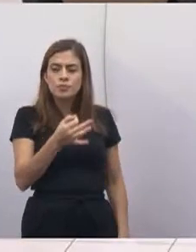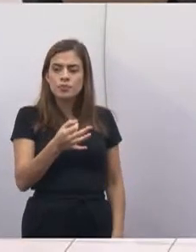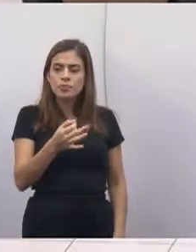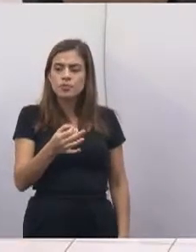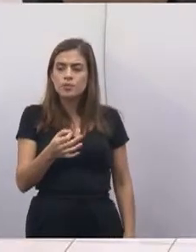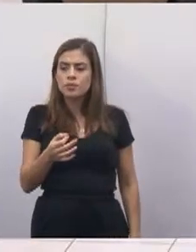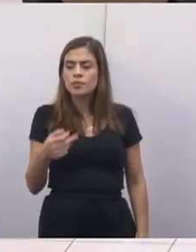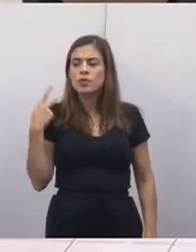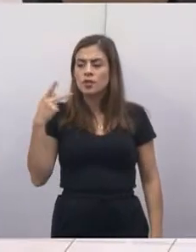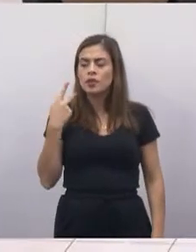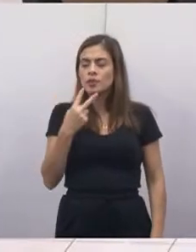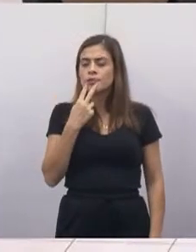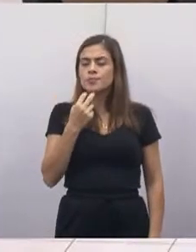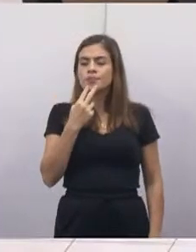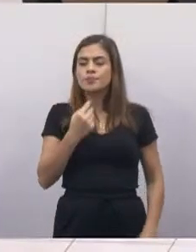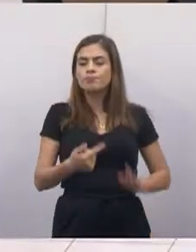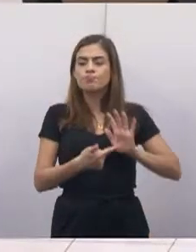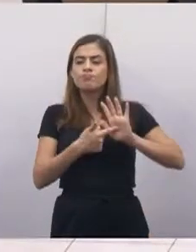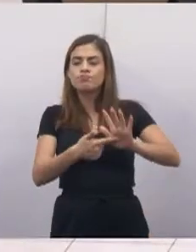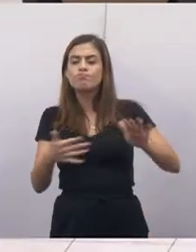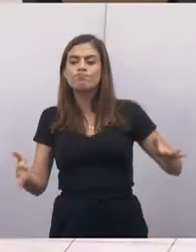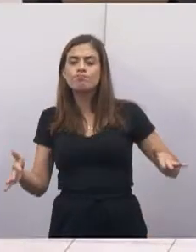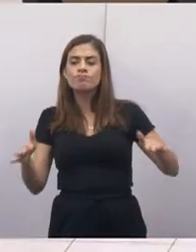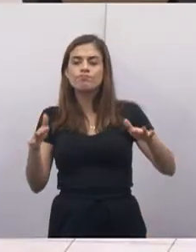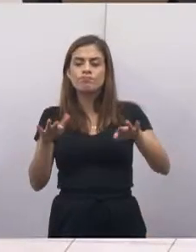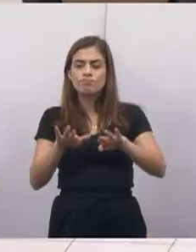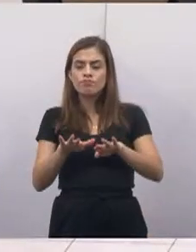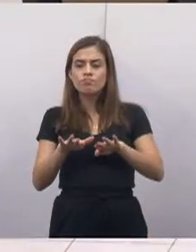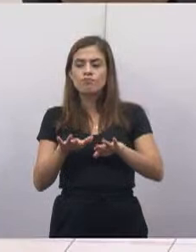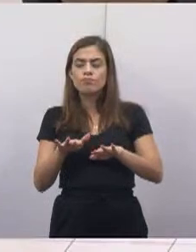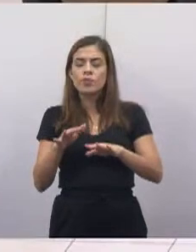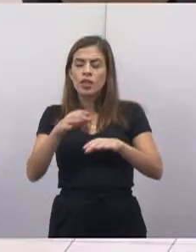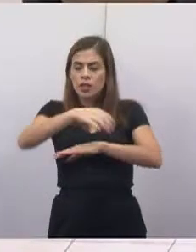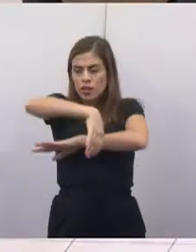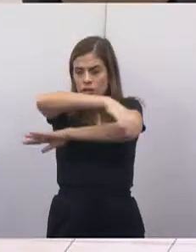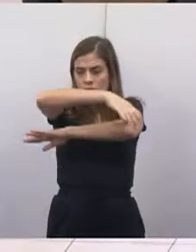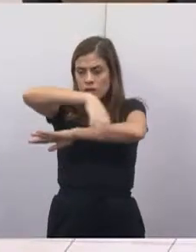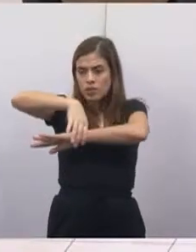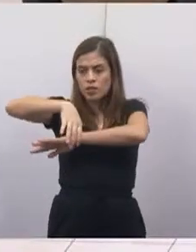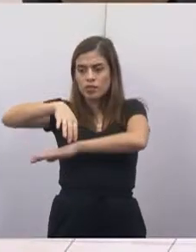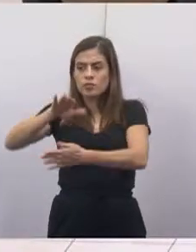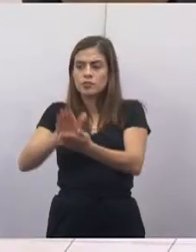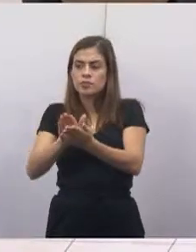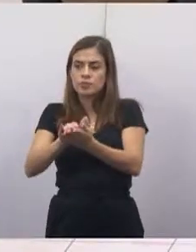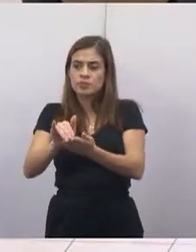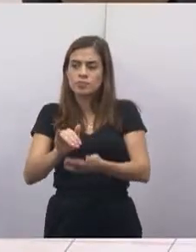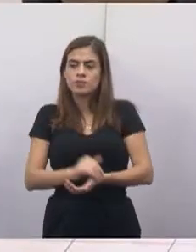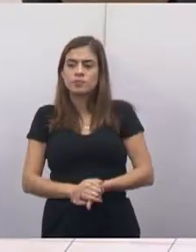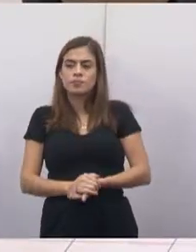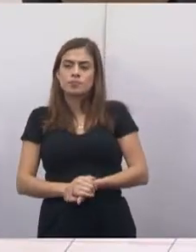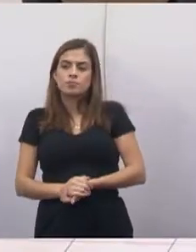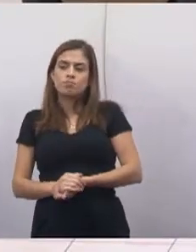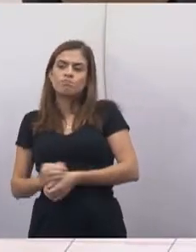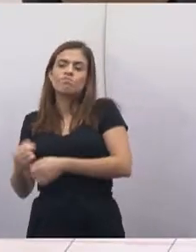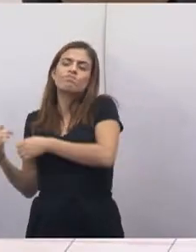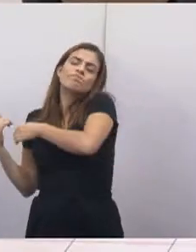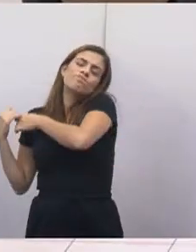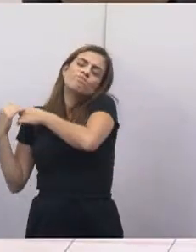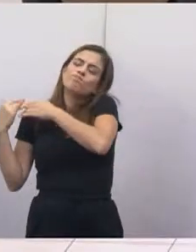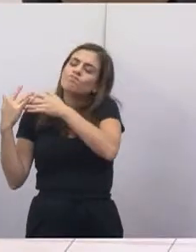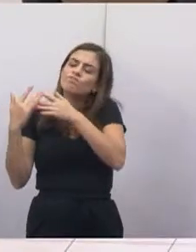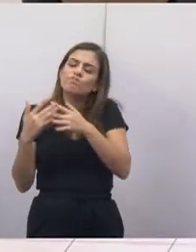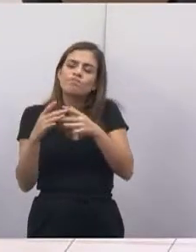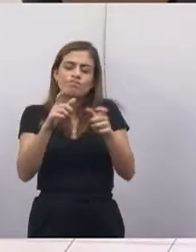levanta o problema aí que é fundamental, que é a acessibilidade nas calçadas de Jacareí, não é? Tantos e tantos lugares e